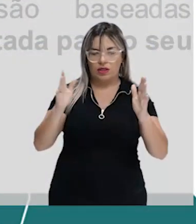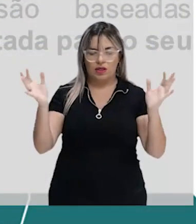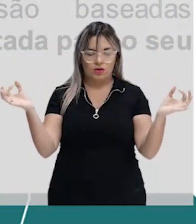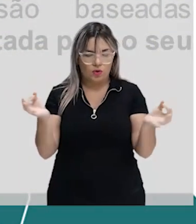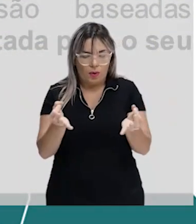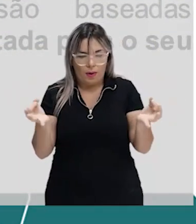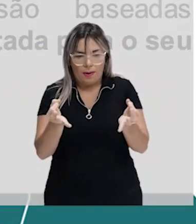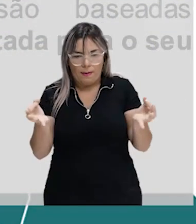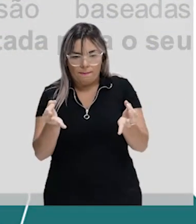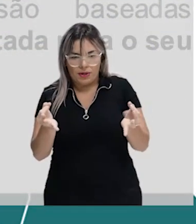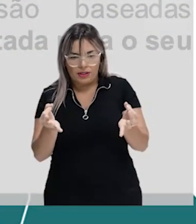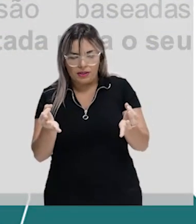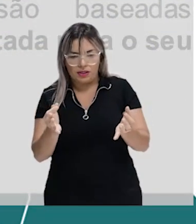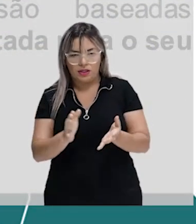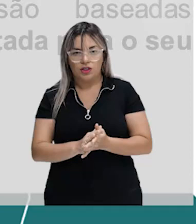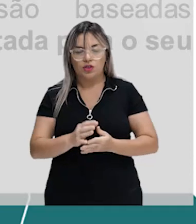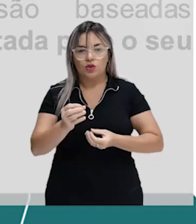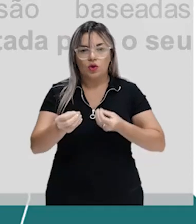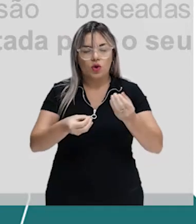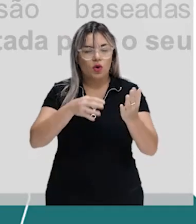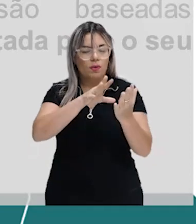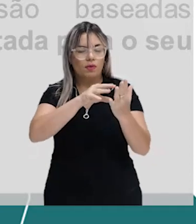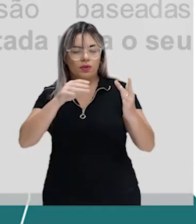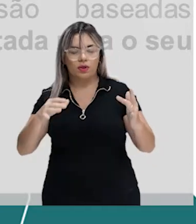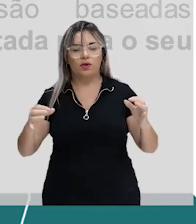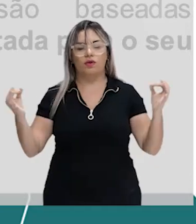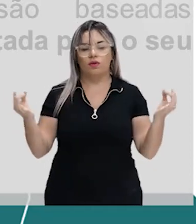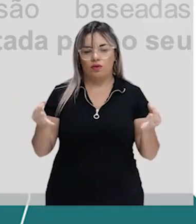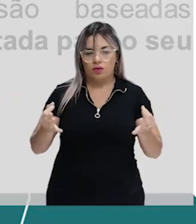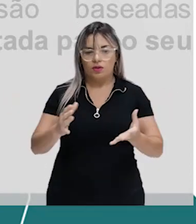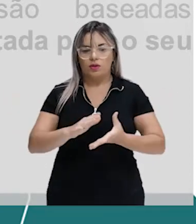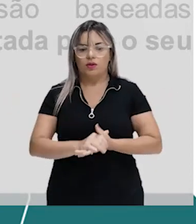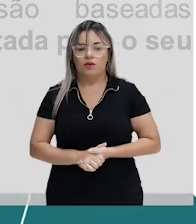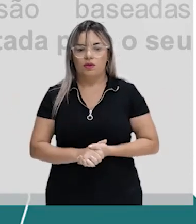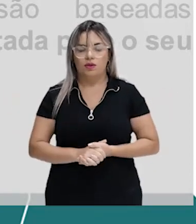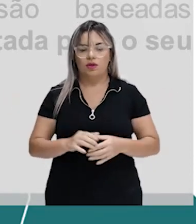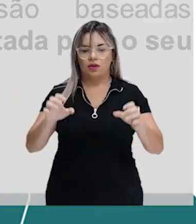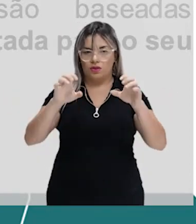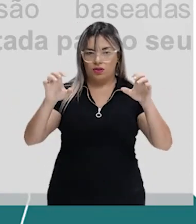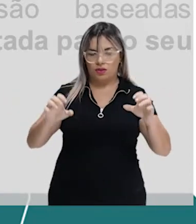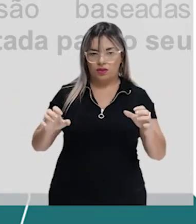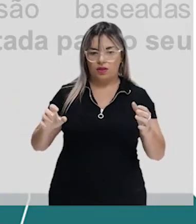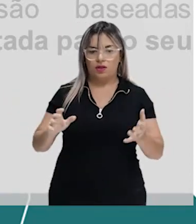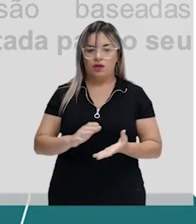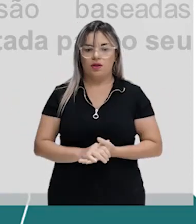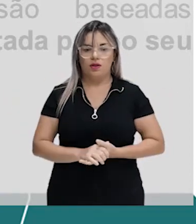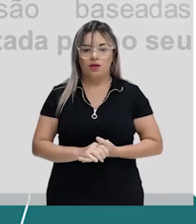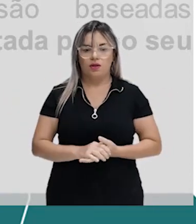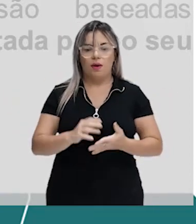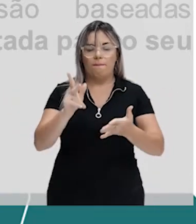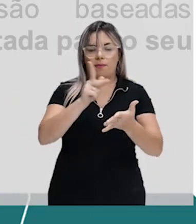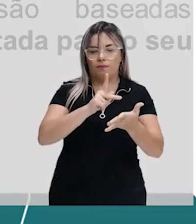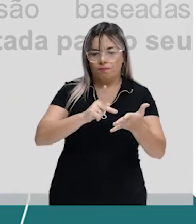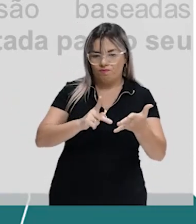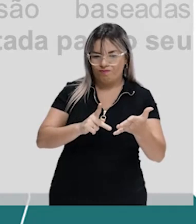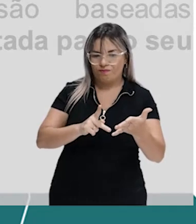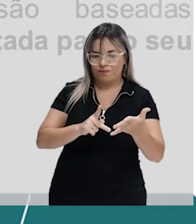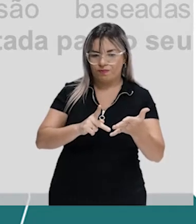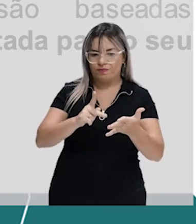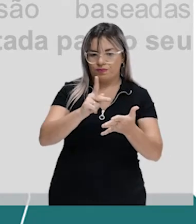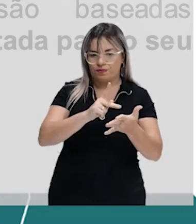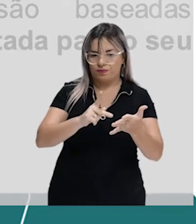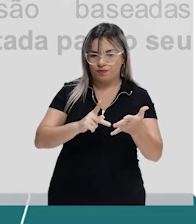aí a gente vai falar de sílabas poéticas. Estruturação poética era fixa. Eu estou falando de rigidez, eu estou falando de rigor. Tá